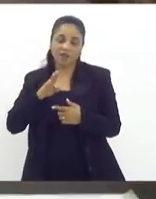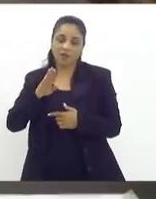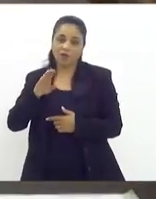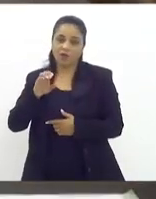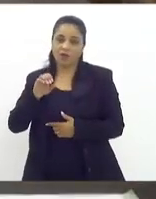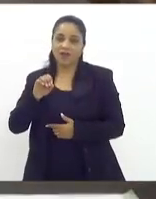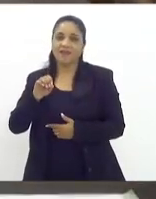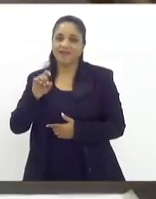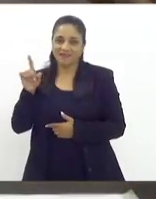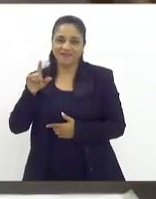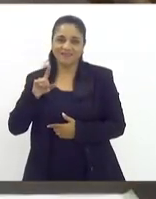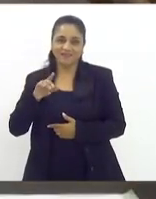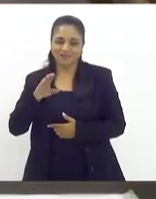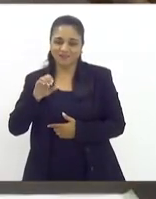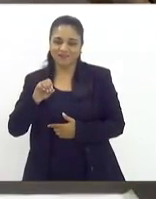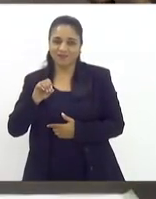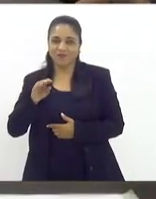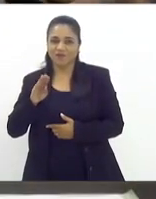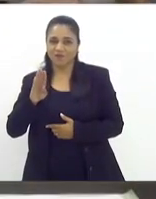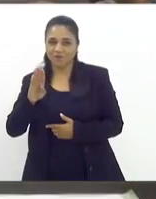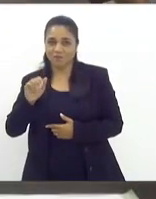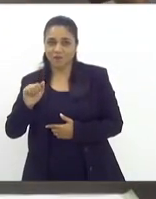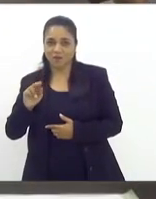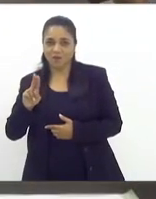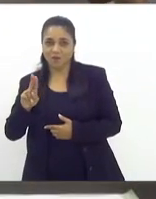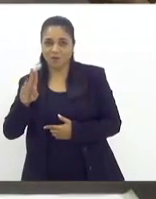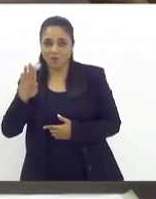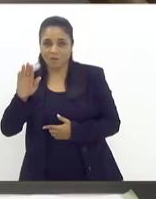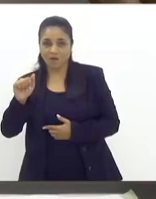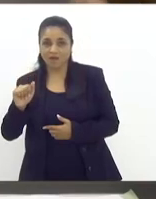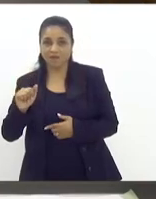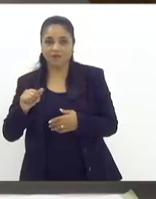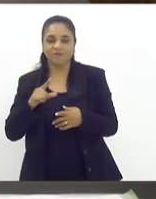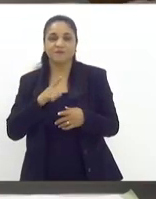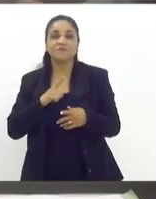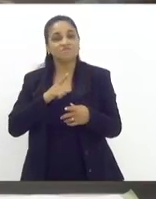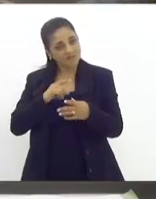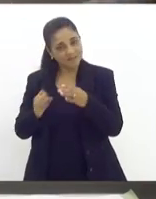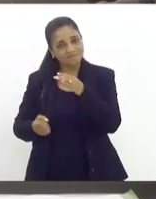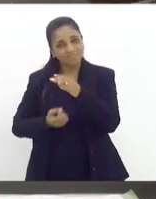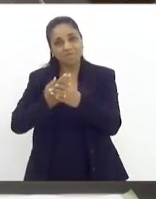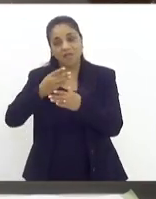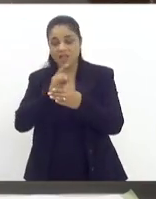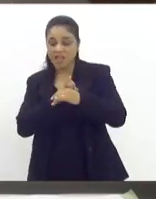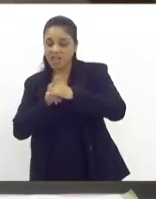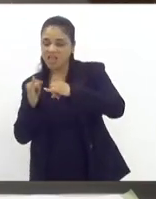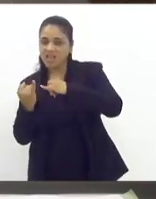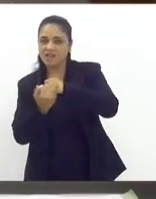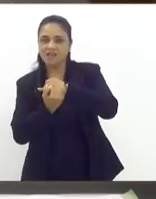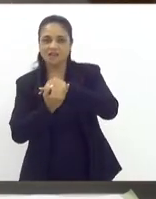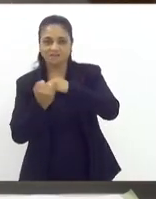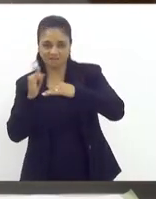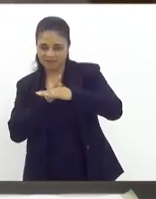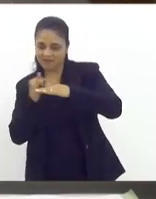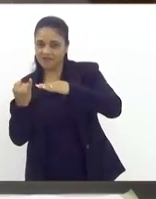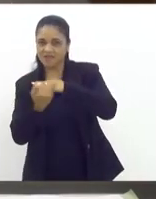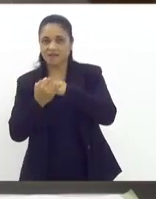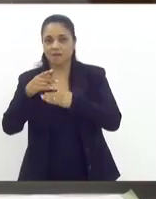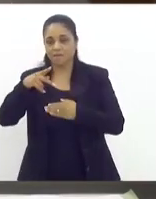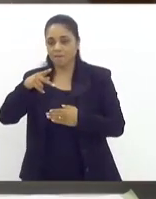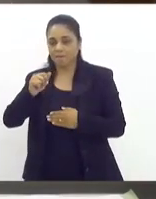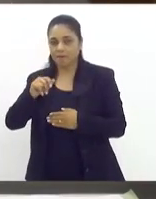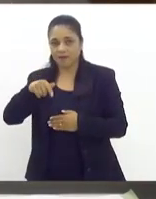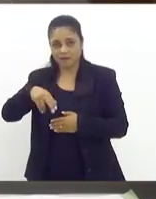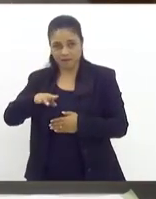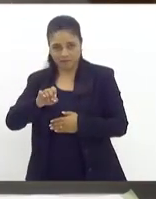a gente conhece na cidade. É isso. Pois bem, não havendo quem queira discutir, encerrada a discussão.